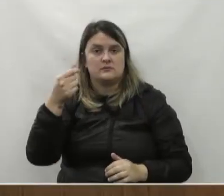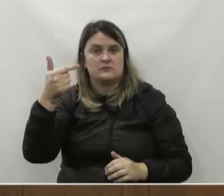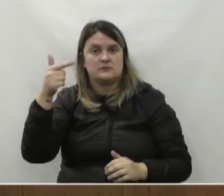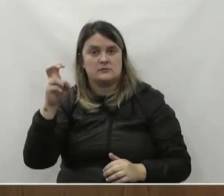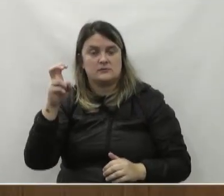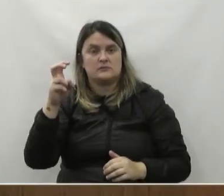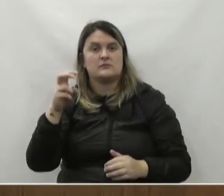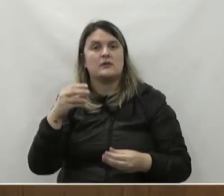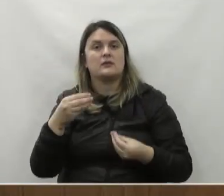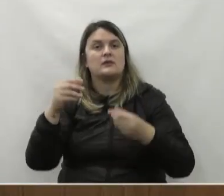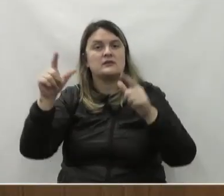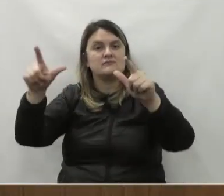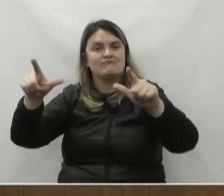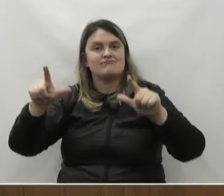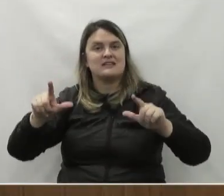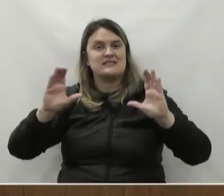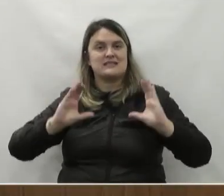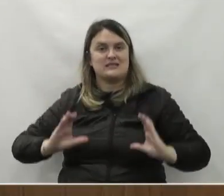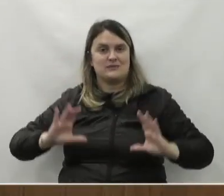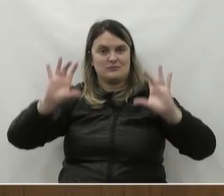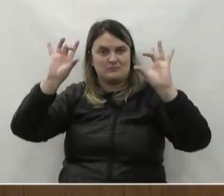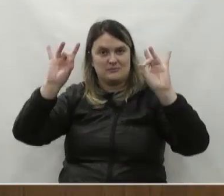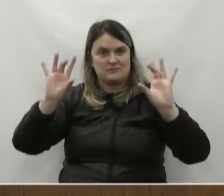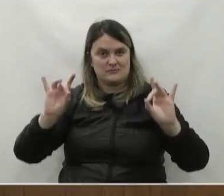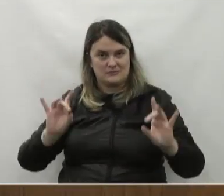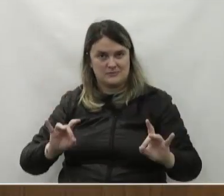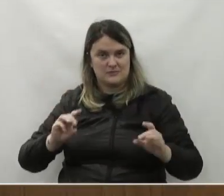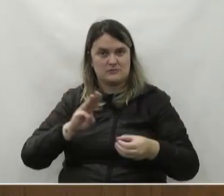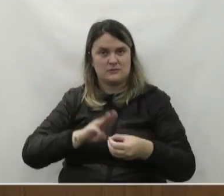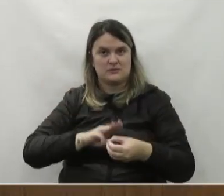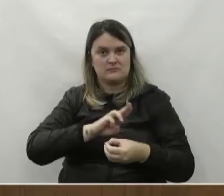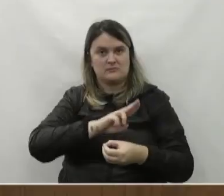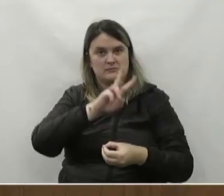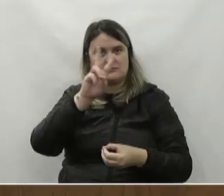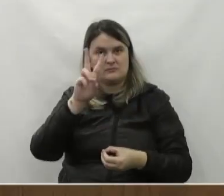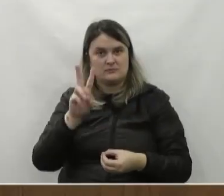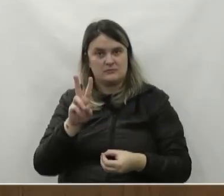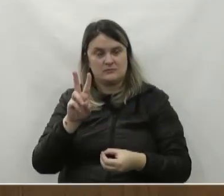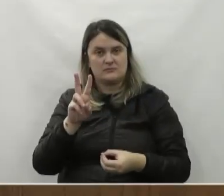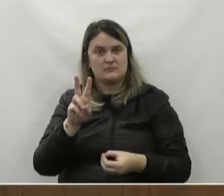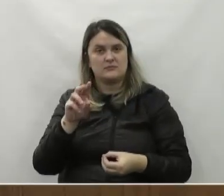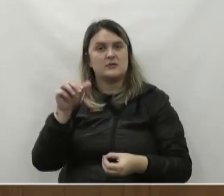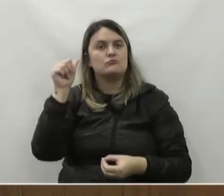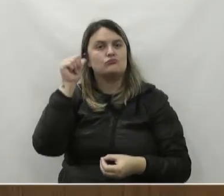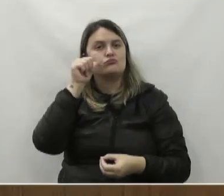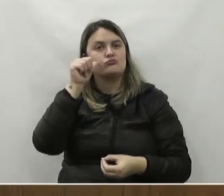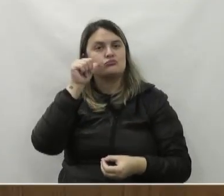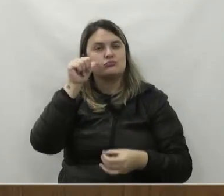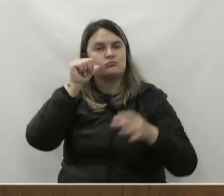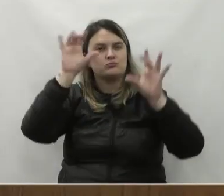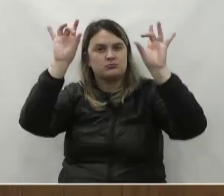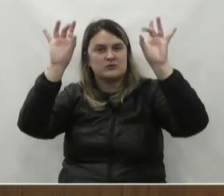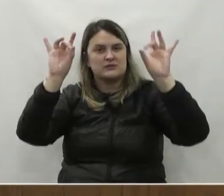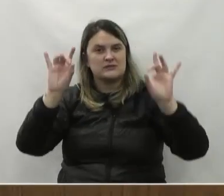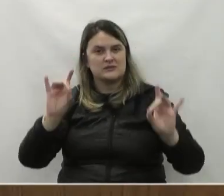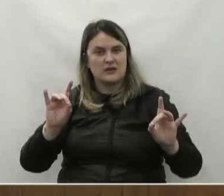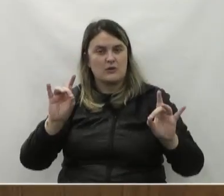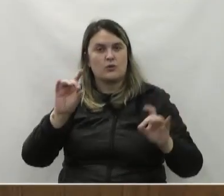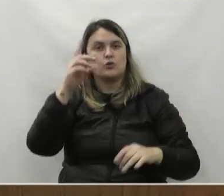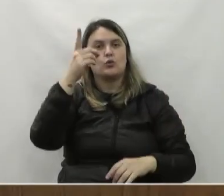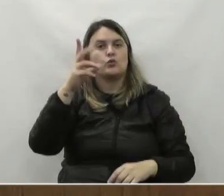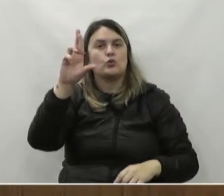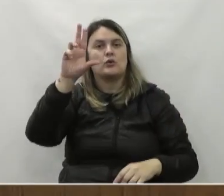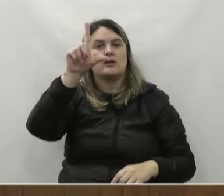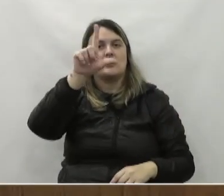16/2025, concede o título de cidadão honorária do município de União da Vitória à excelentíssima senhora desembargadora,